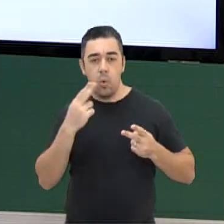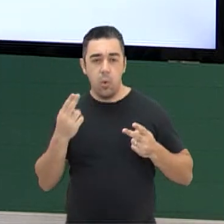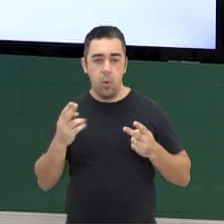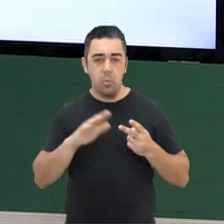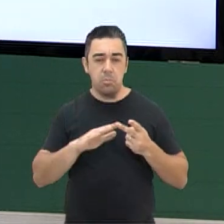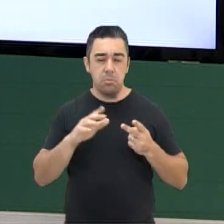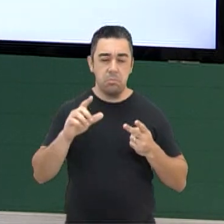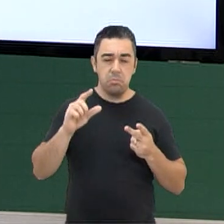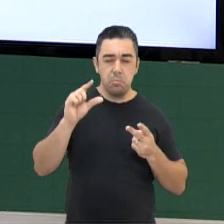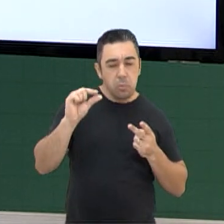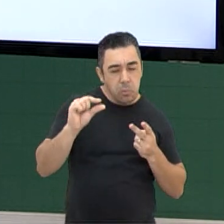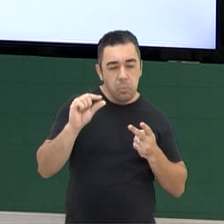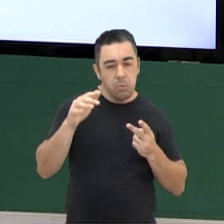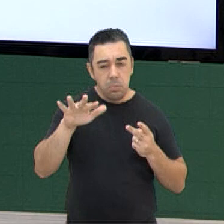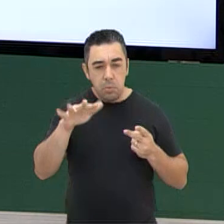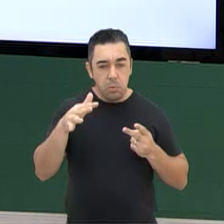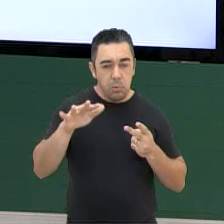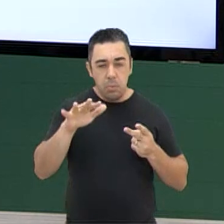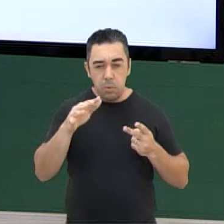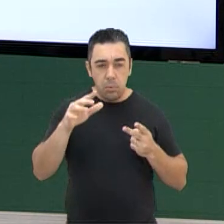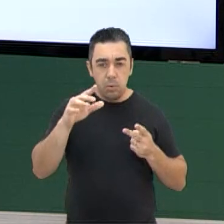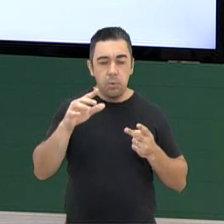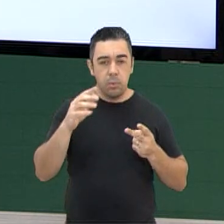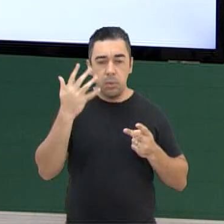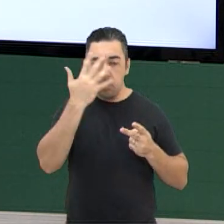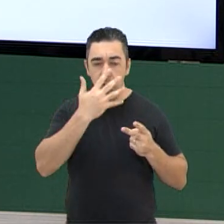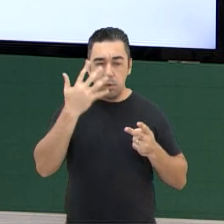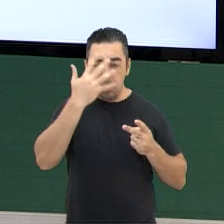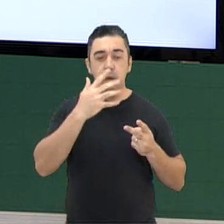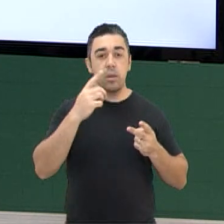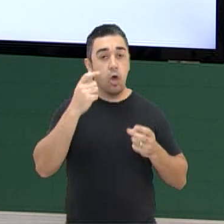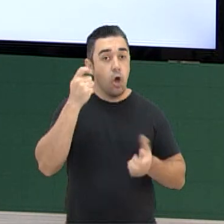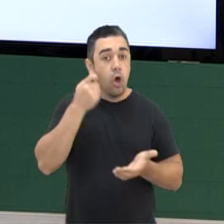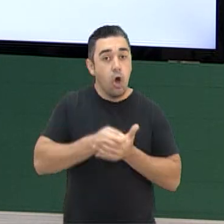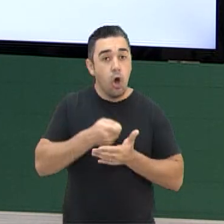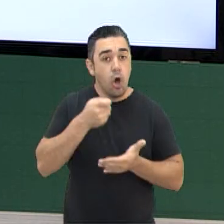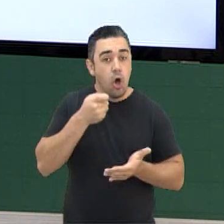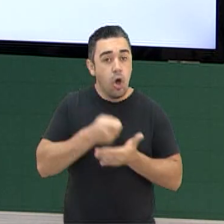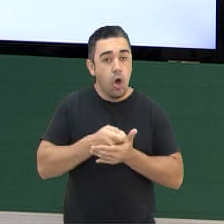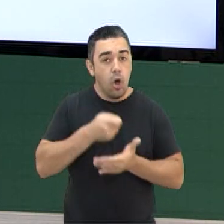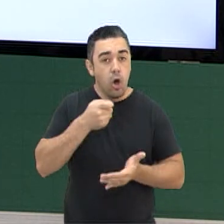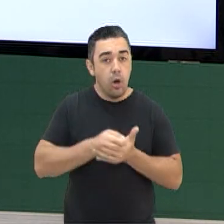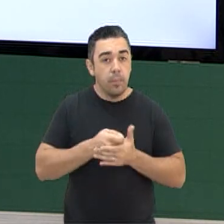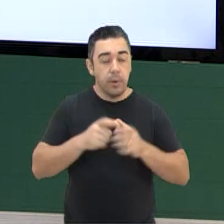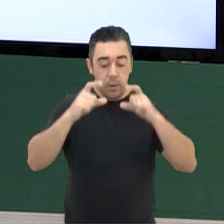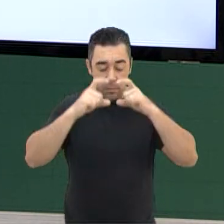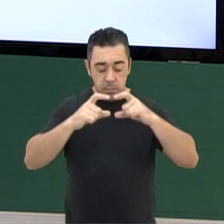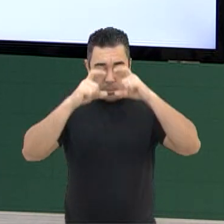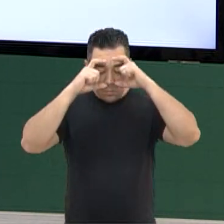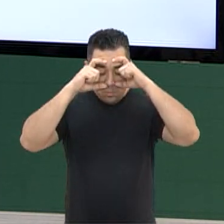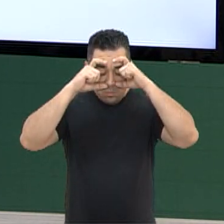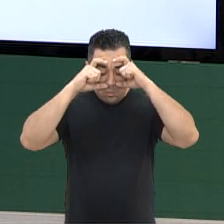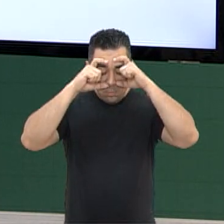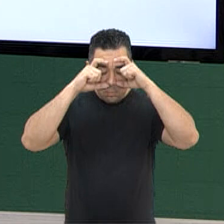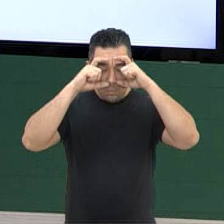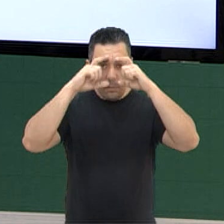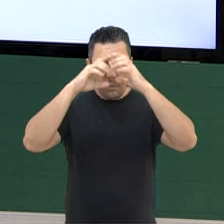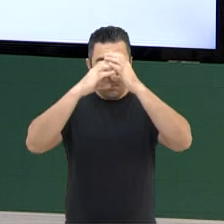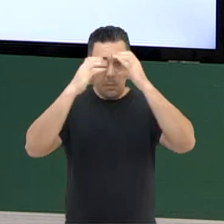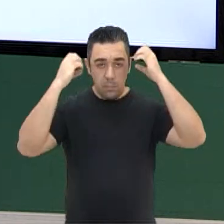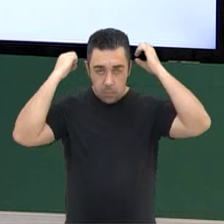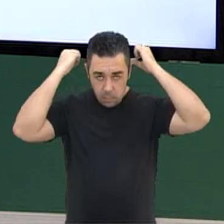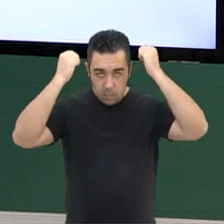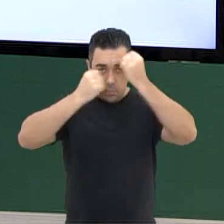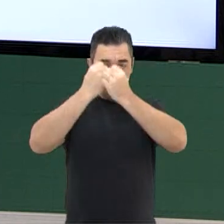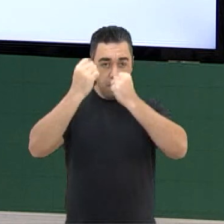somente 1 grau de deficiência visual, eles são obrigados a utilizar tanto uma bandagem sobre os